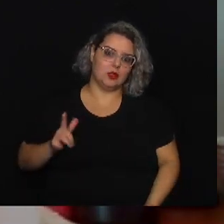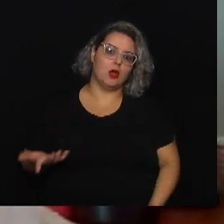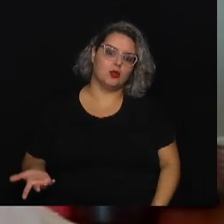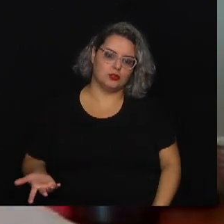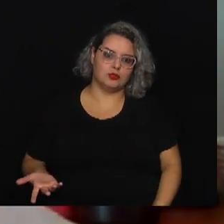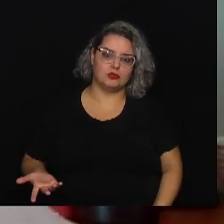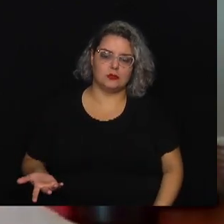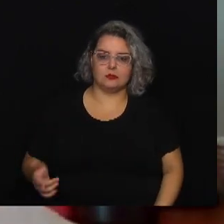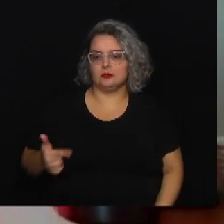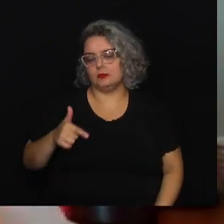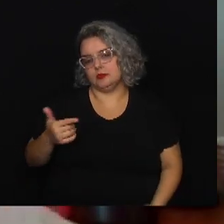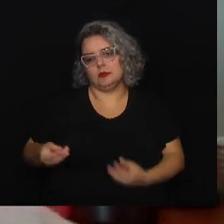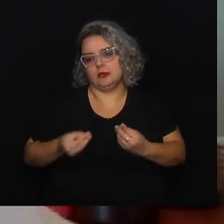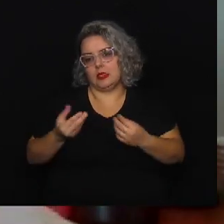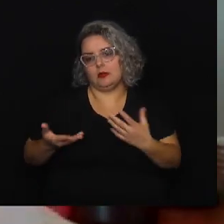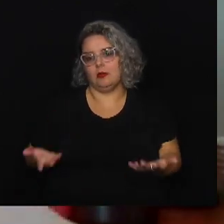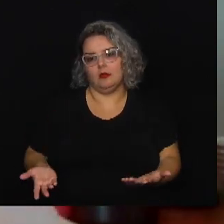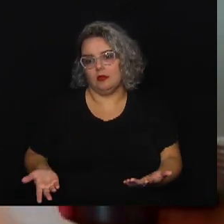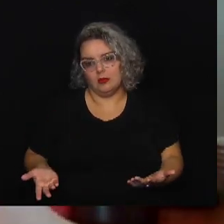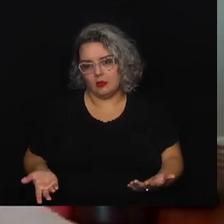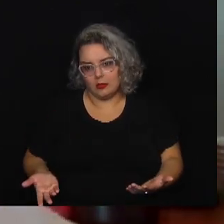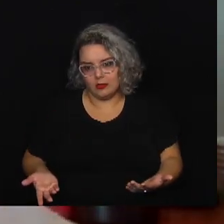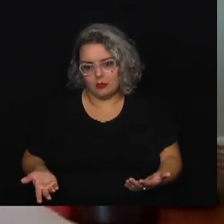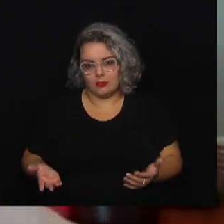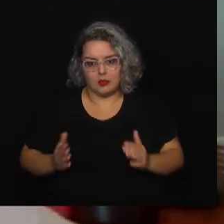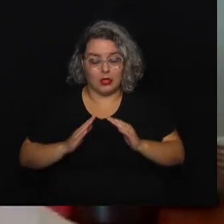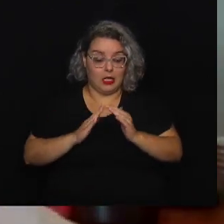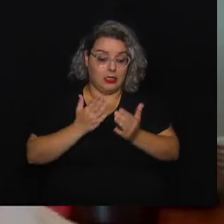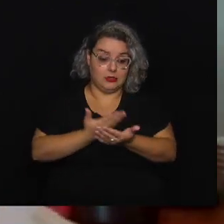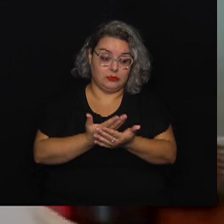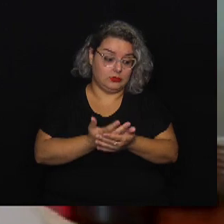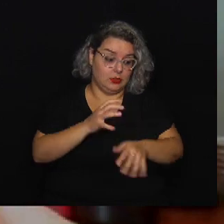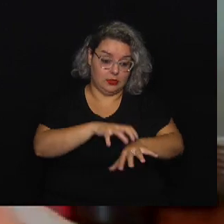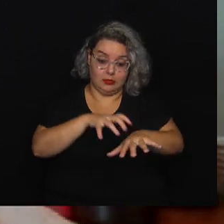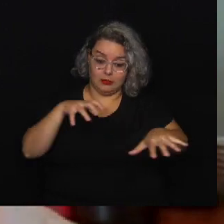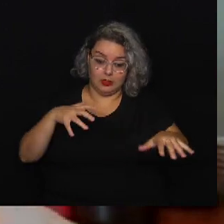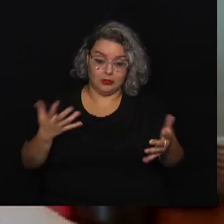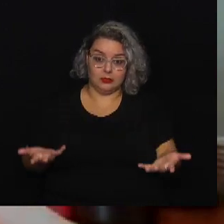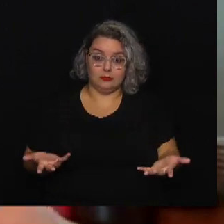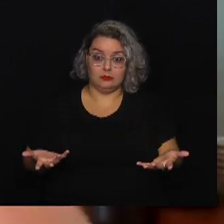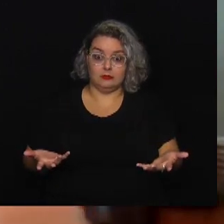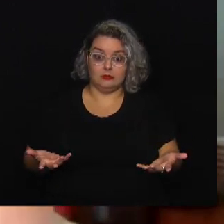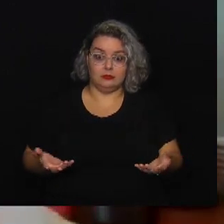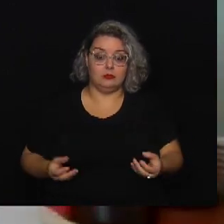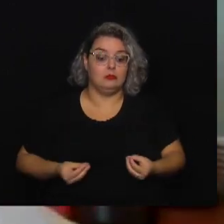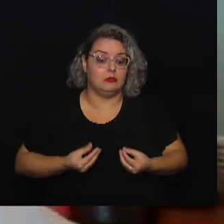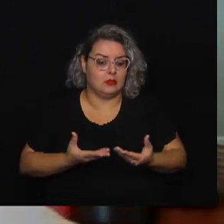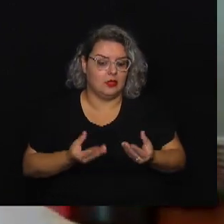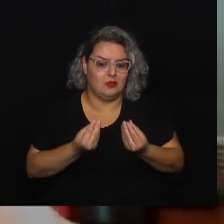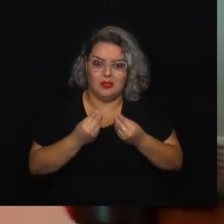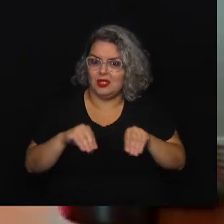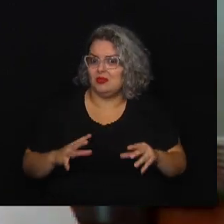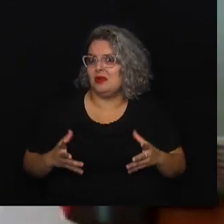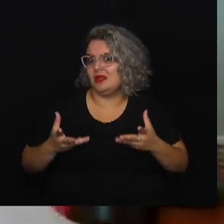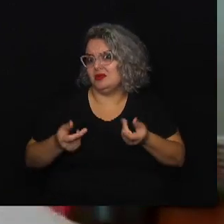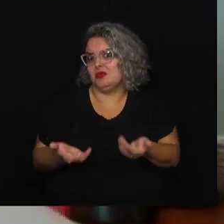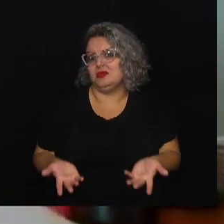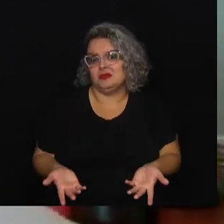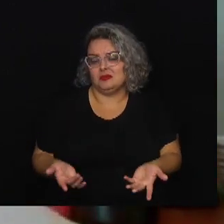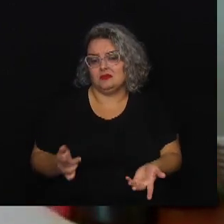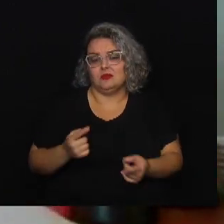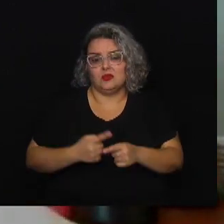Não dá para a escola remota assim, trouxe prejuízo para todo mundo porque não